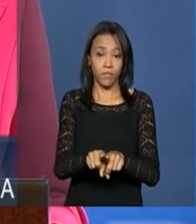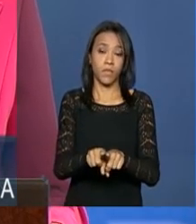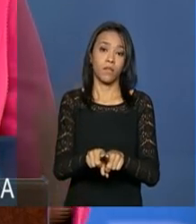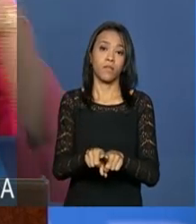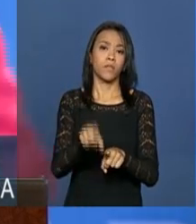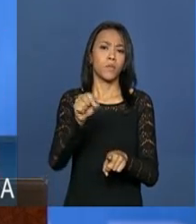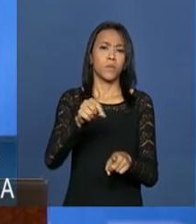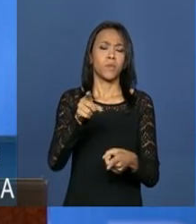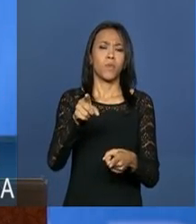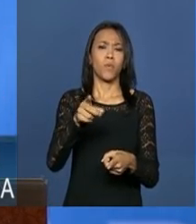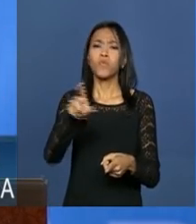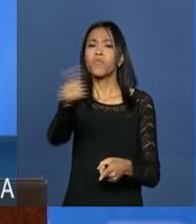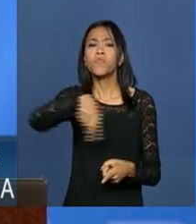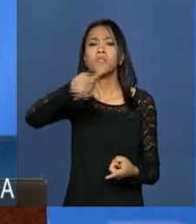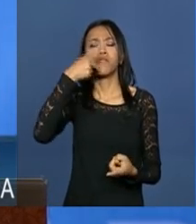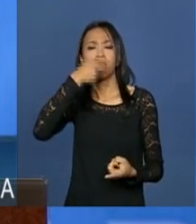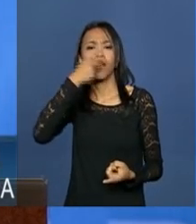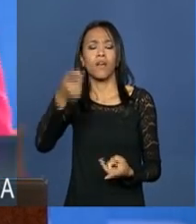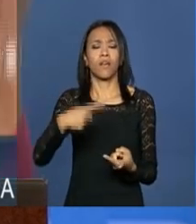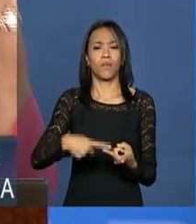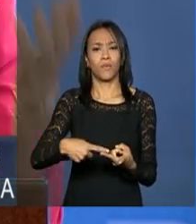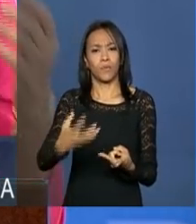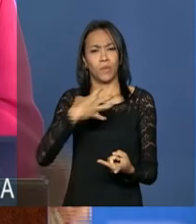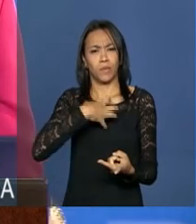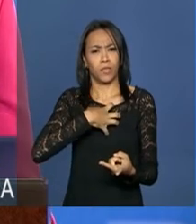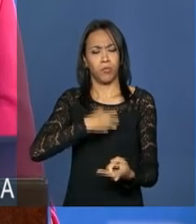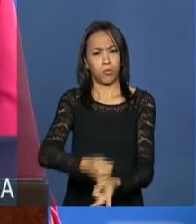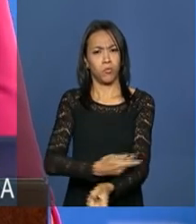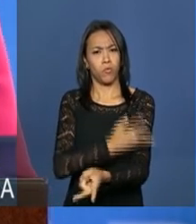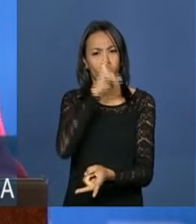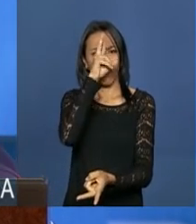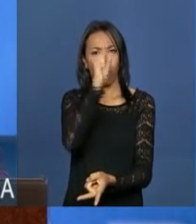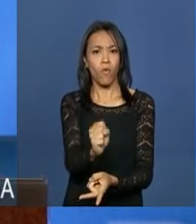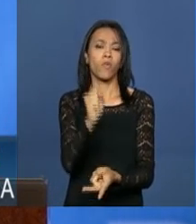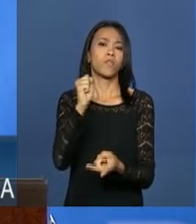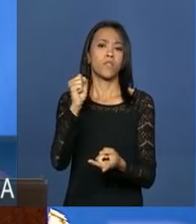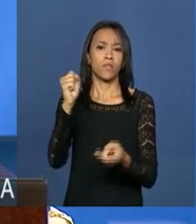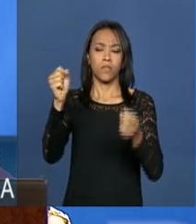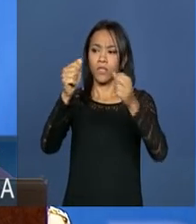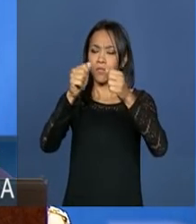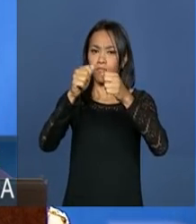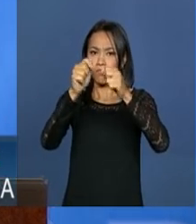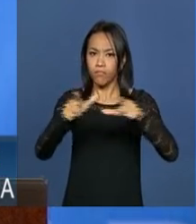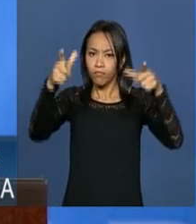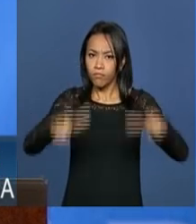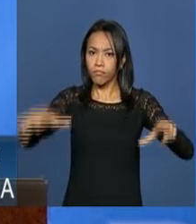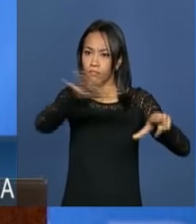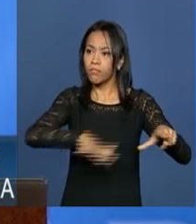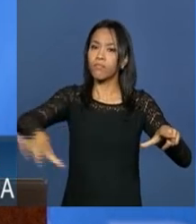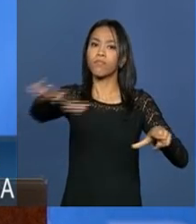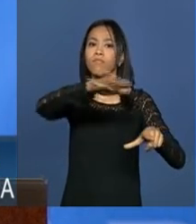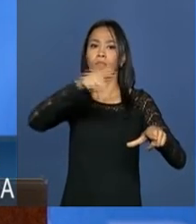declarações, com a energia, com essa força que esse plenário